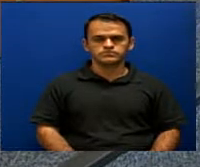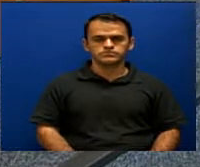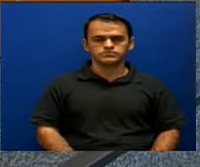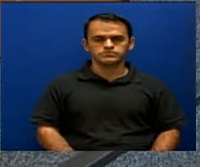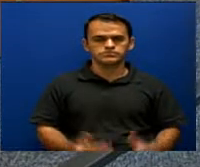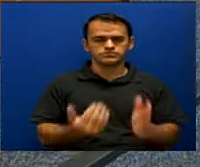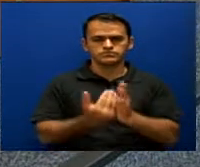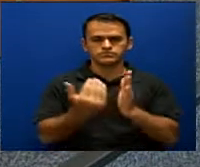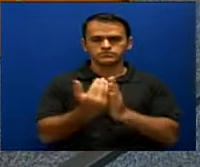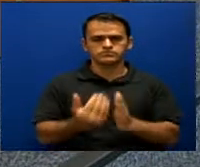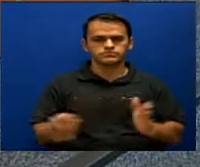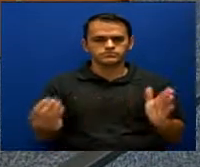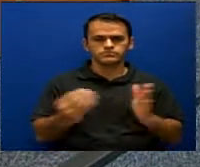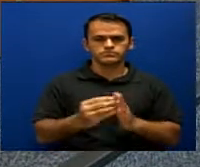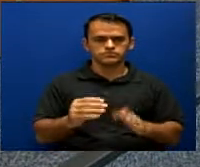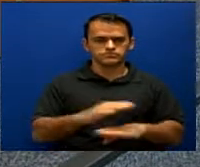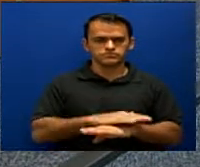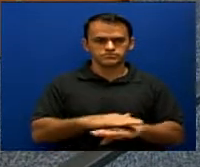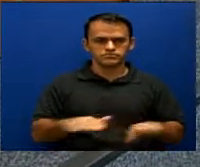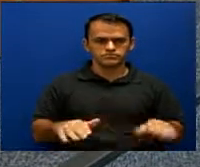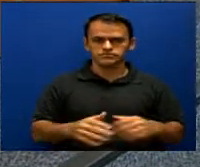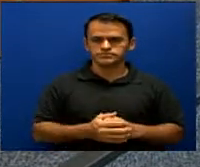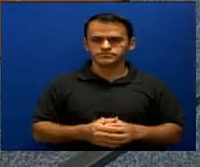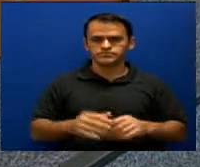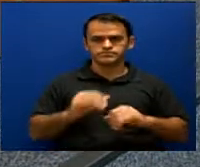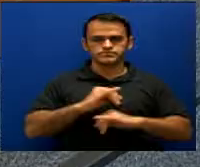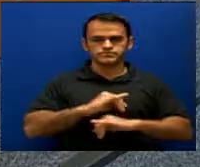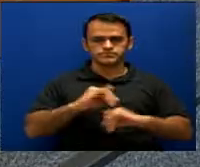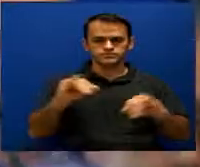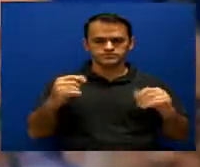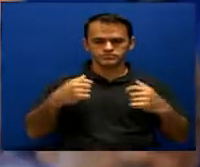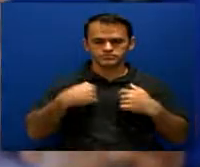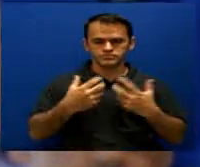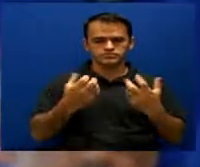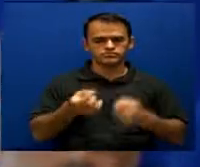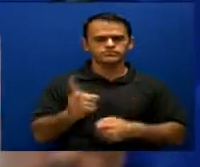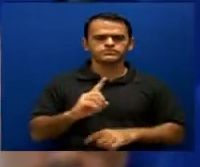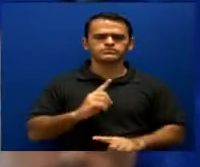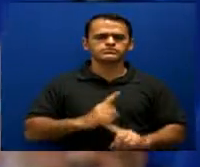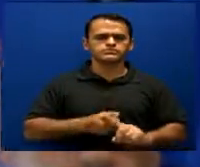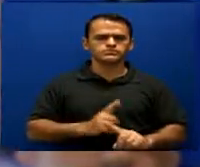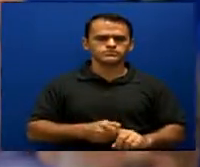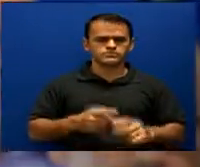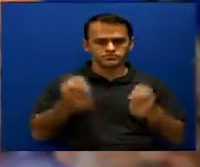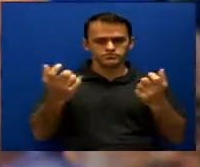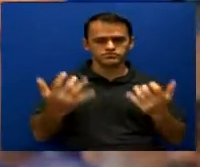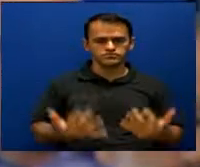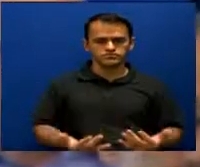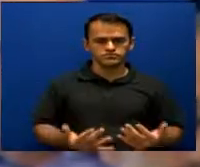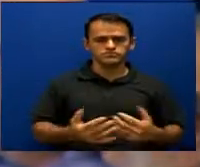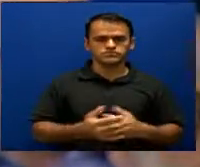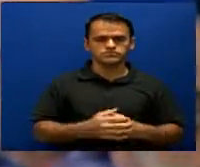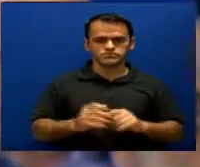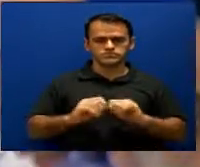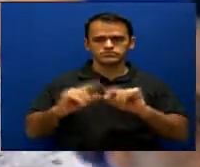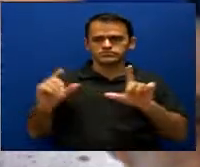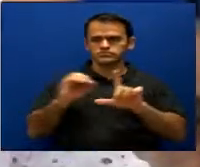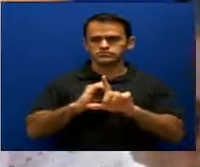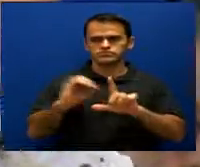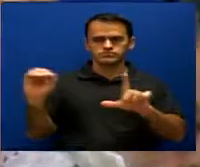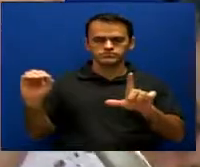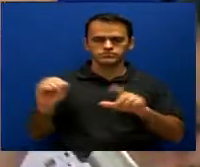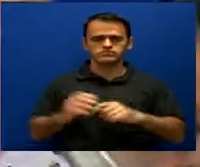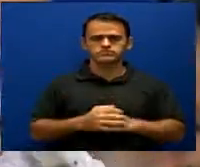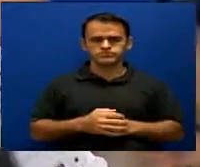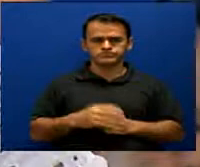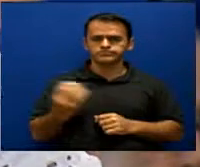Acabaram as emendas? Acabaram. Só gostaria de fazer o registro aqui do meu voto não e dizer... Que